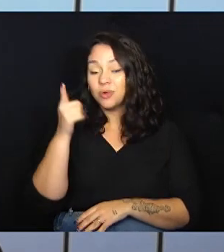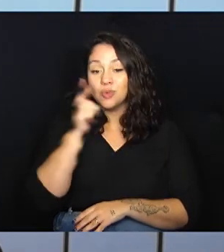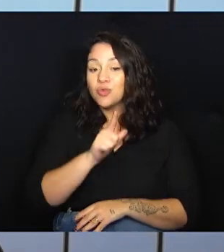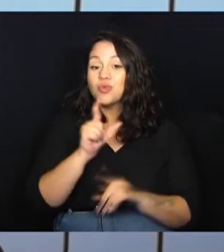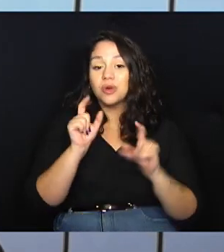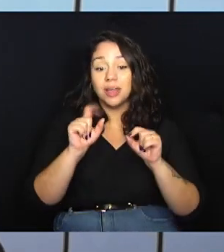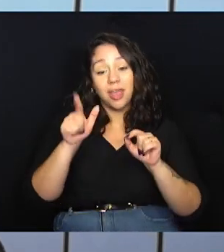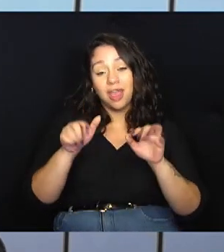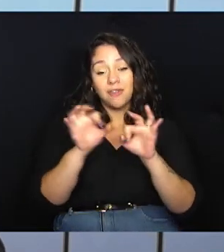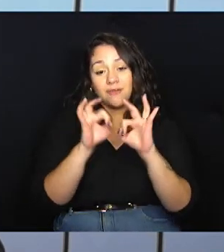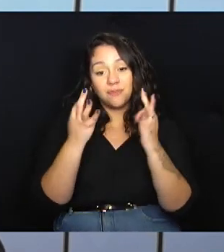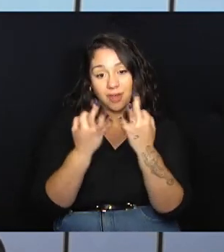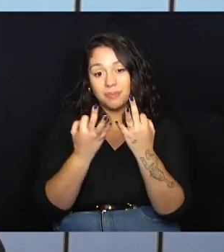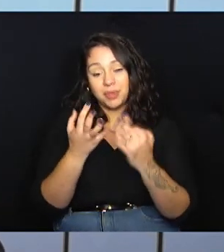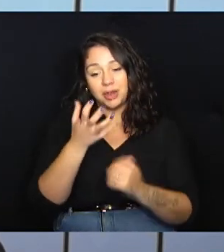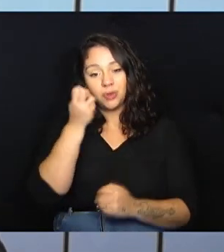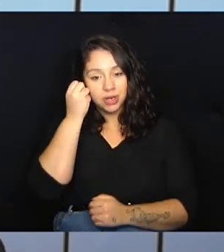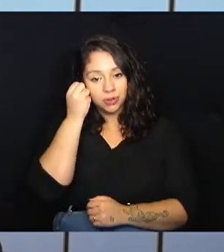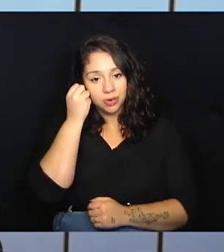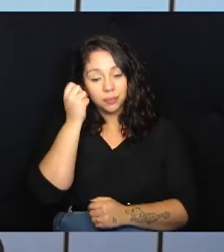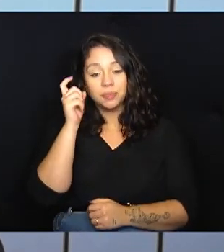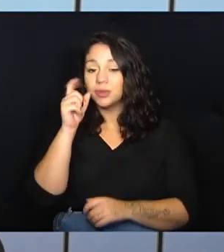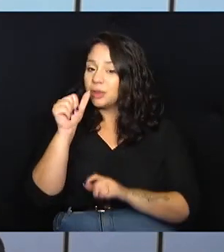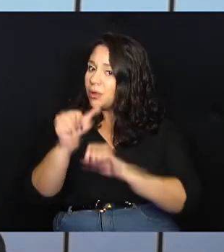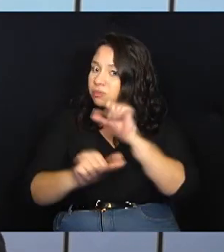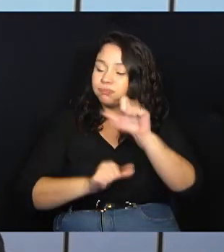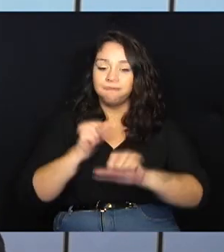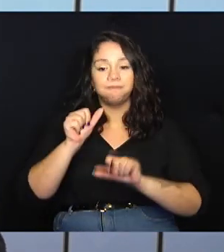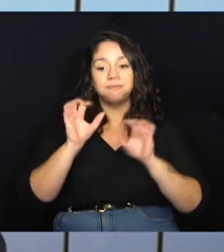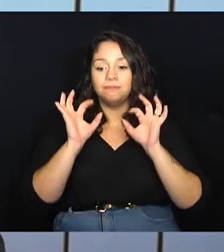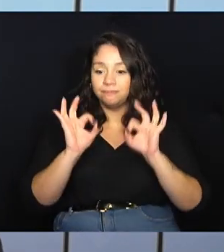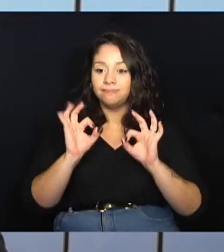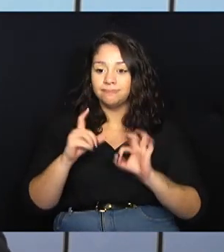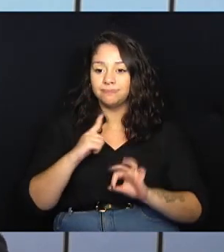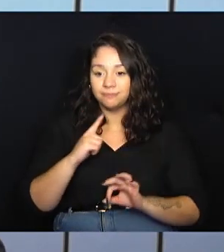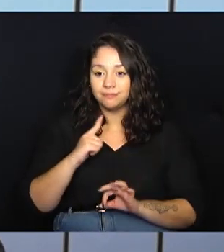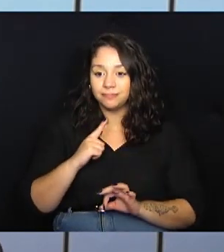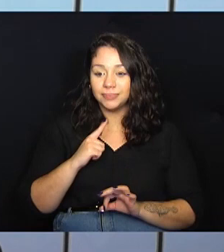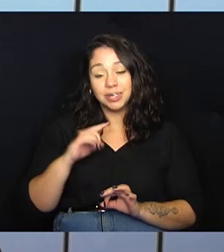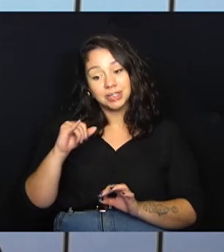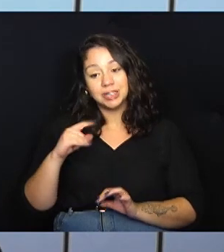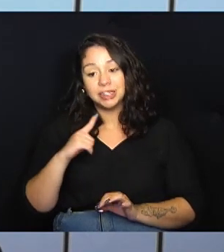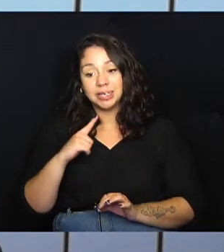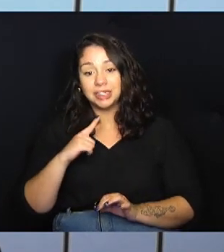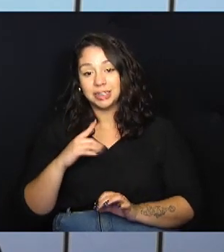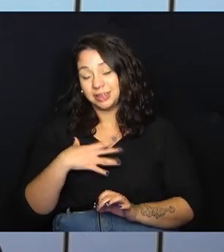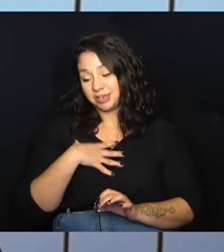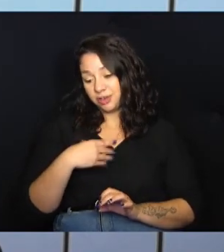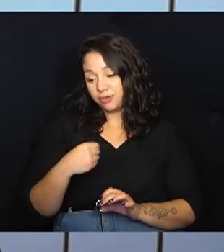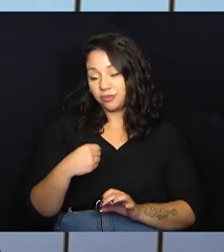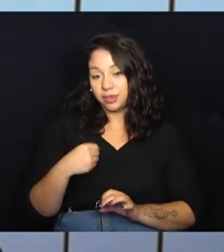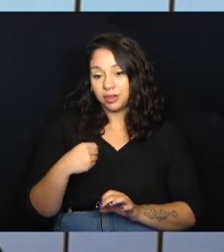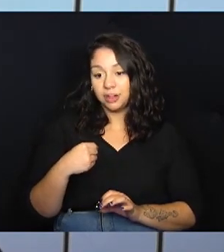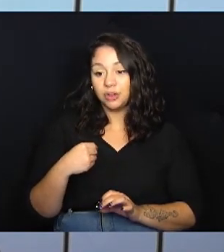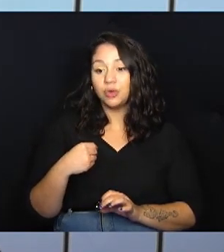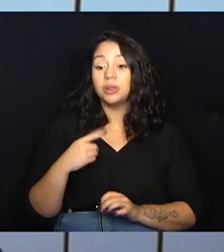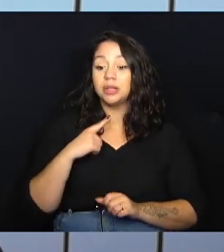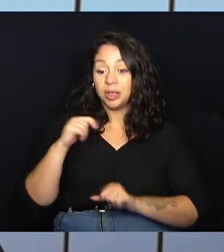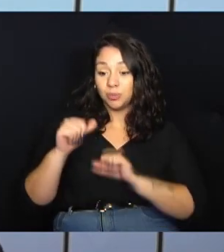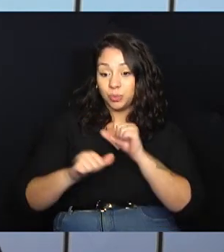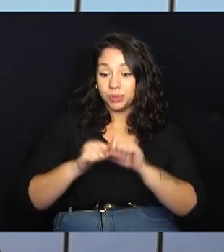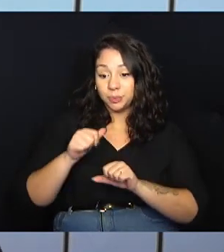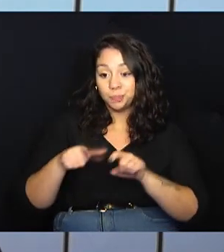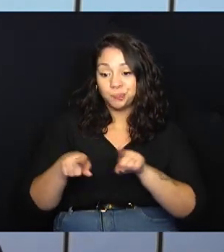família acolhedora. Ela é transformada, né? E se tem filhos, os filhos também passam por essa